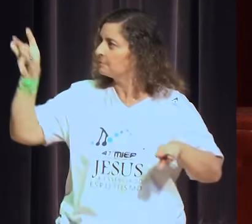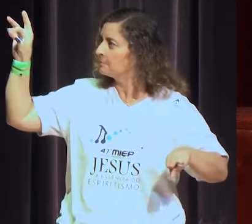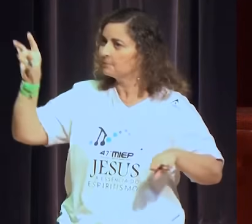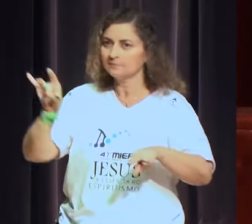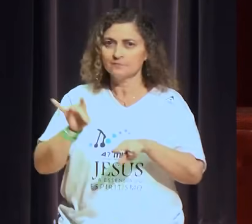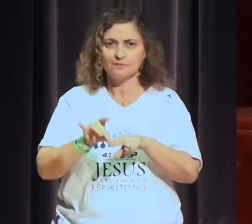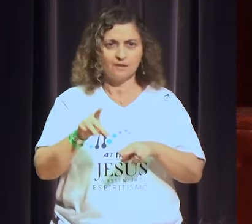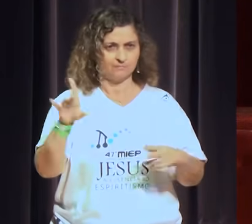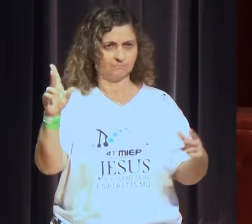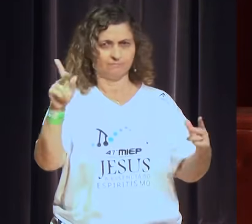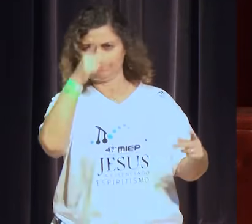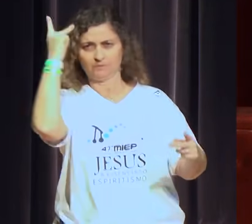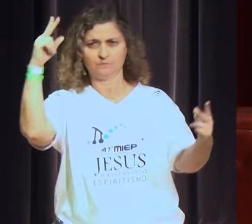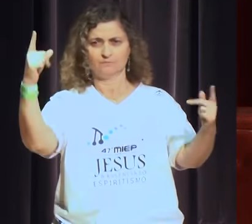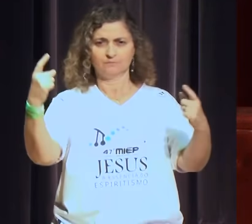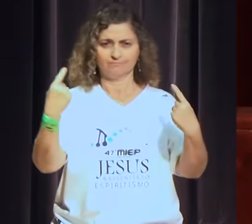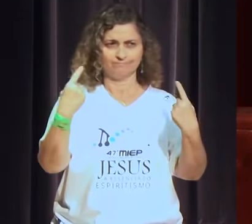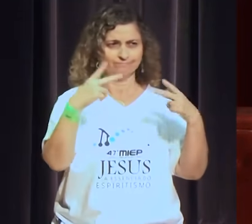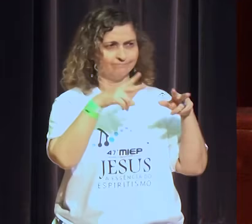mundo.